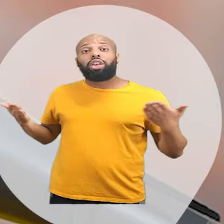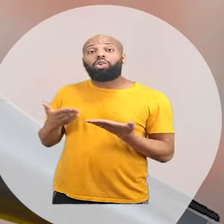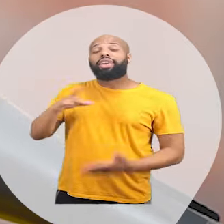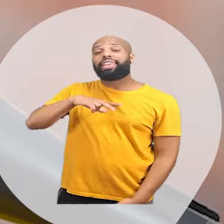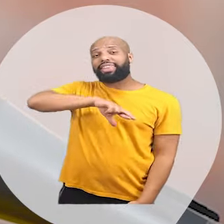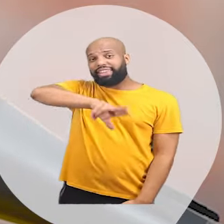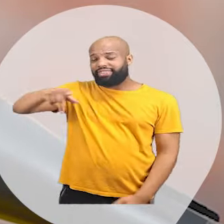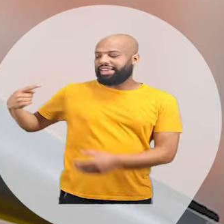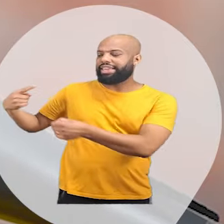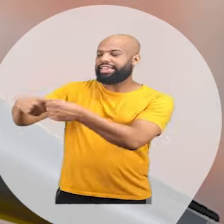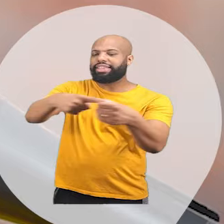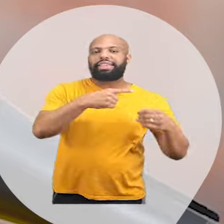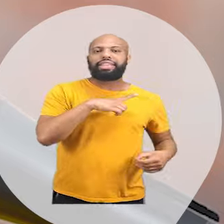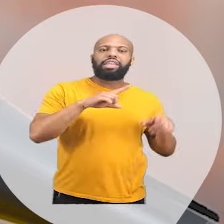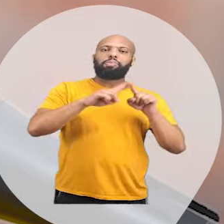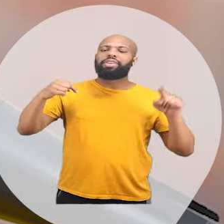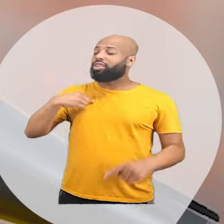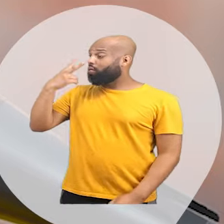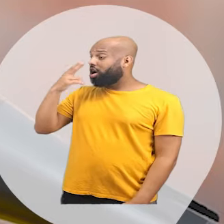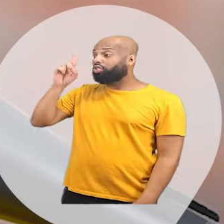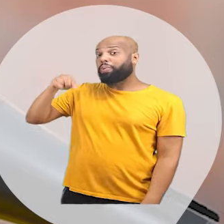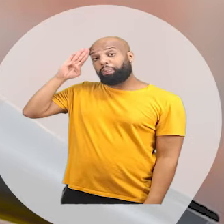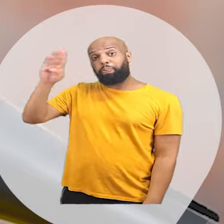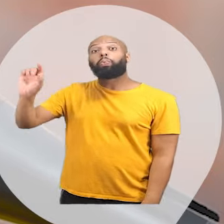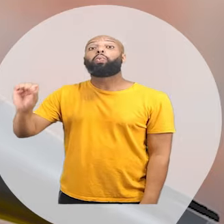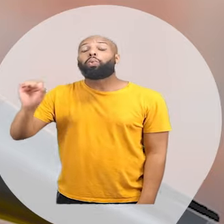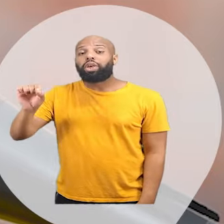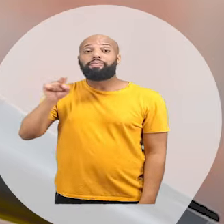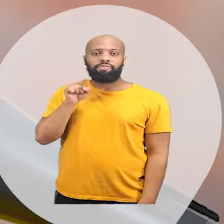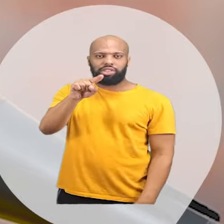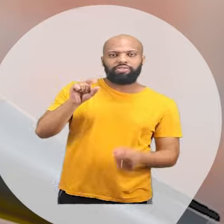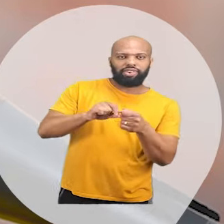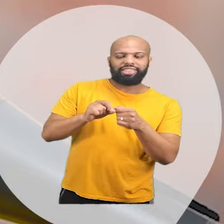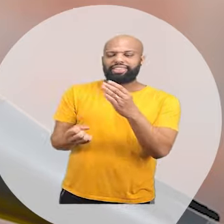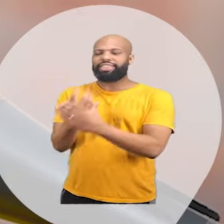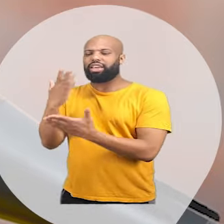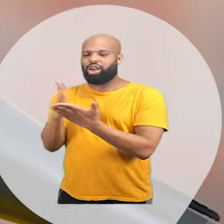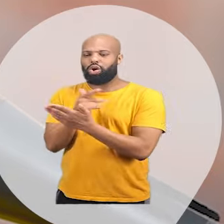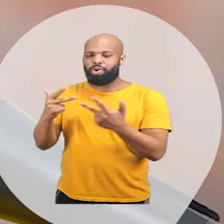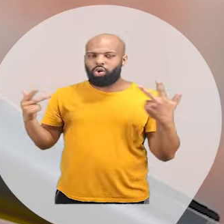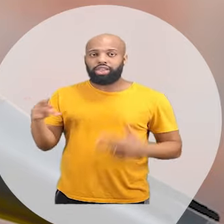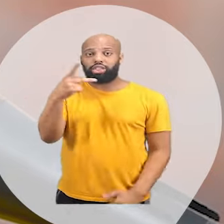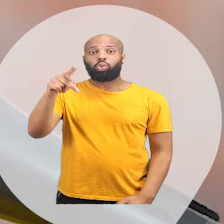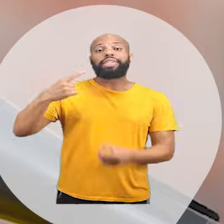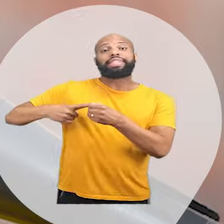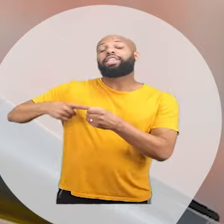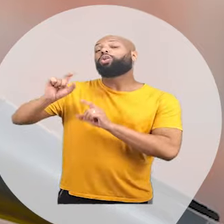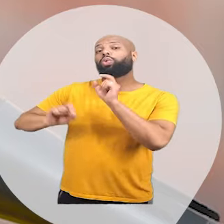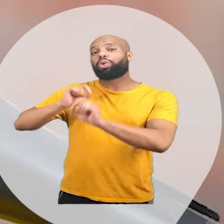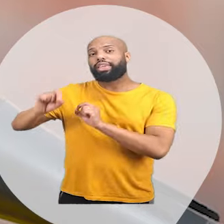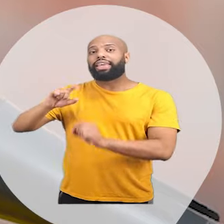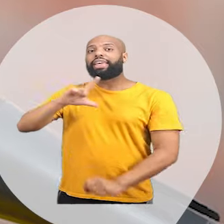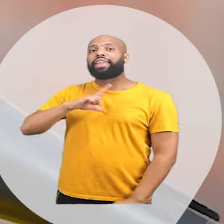e hoje existem várias cidades mas eu acho que os pontos principais para você fazer algo na tua cidade é